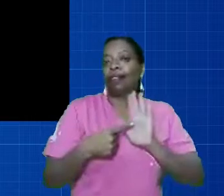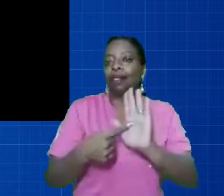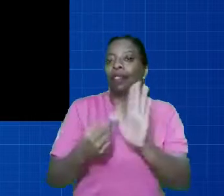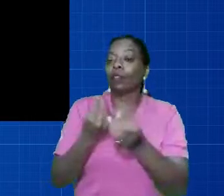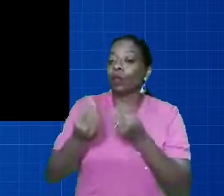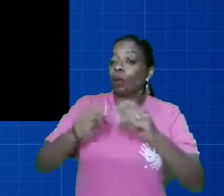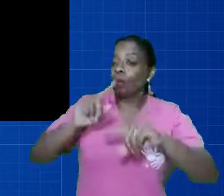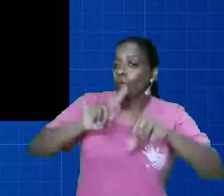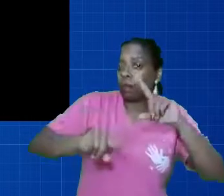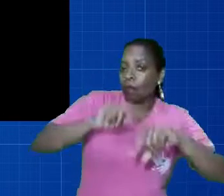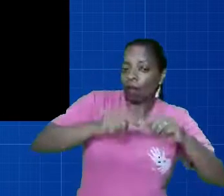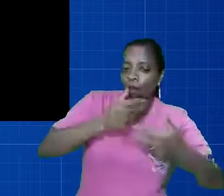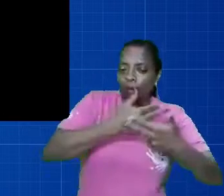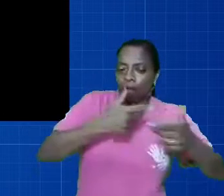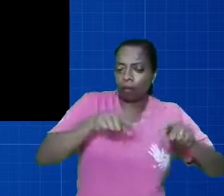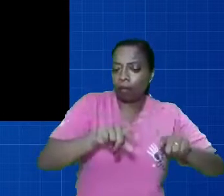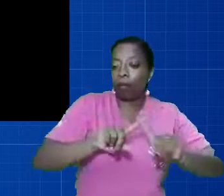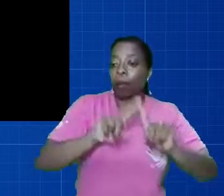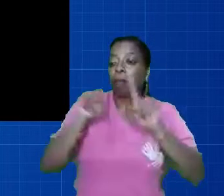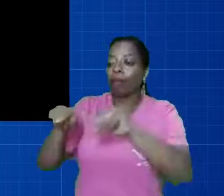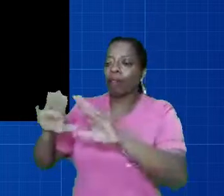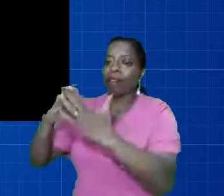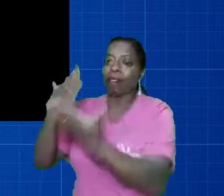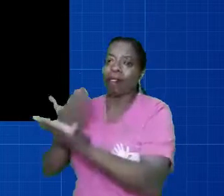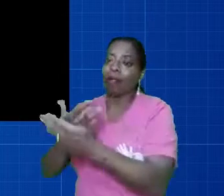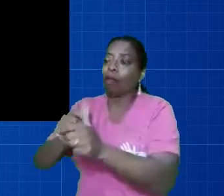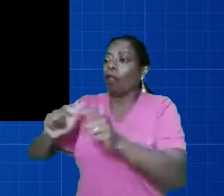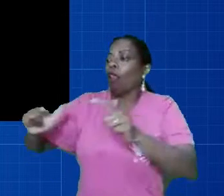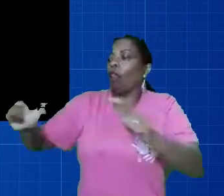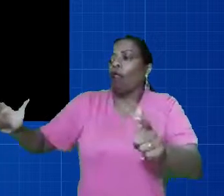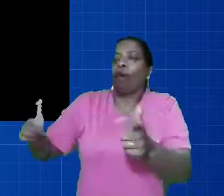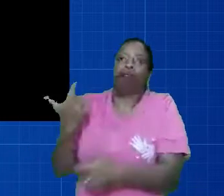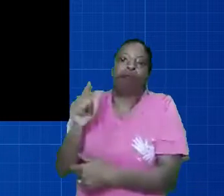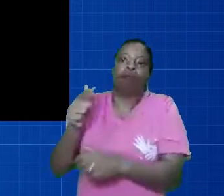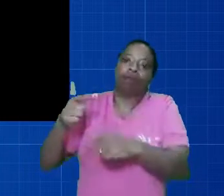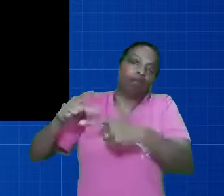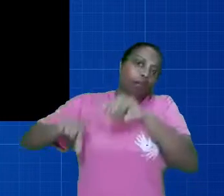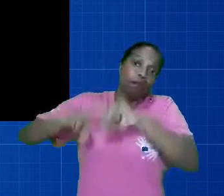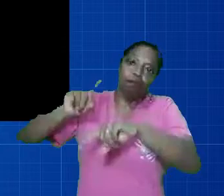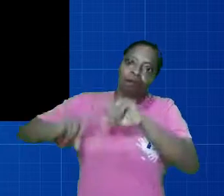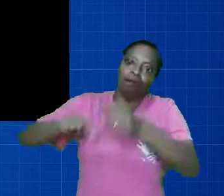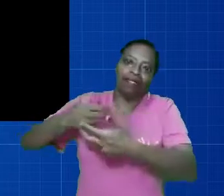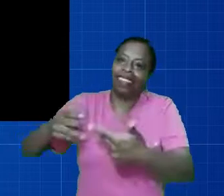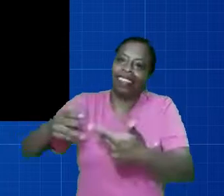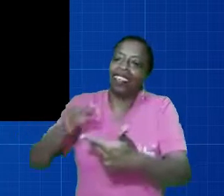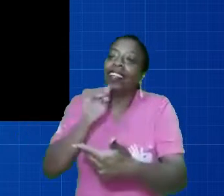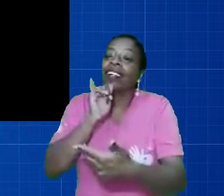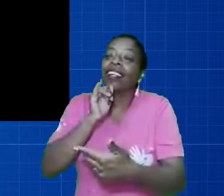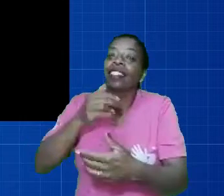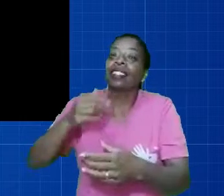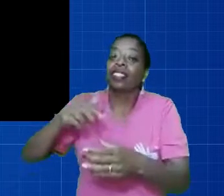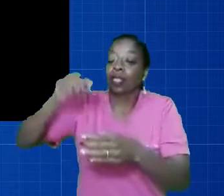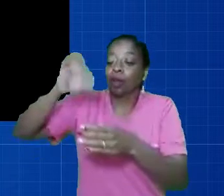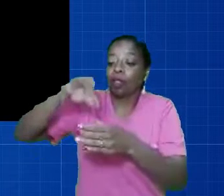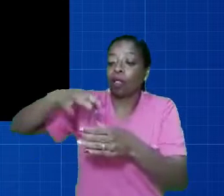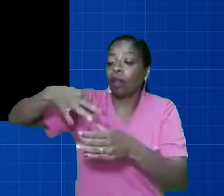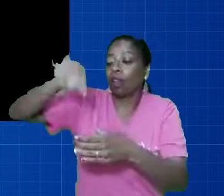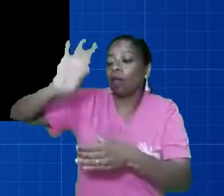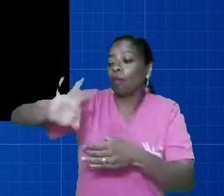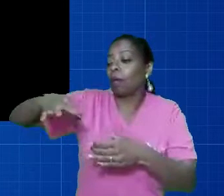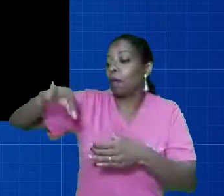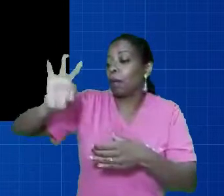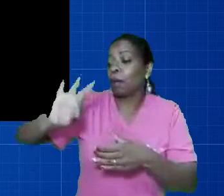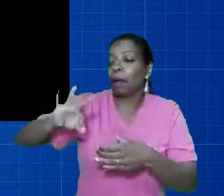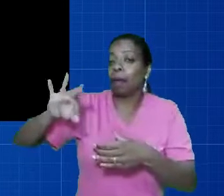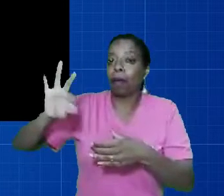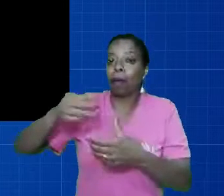escola não chegavam. Então, aqui, por exemplo, um trabalho feito com tinta tridimensional, né? Então, ela cria esse aspecto,